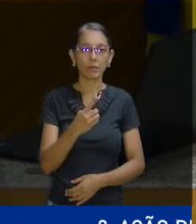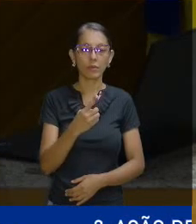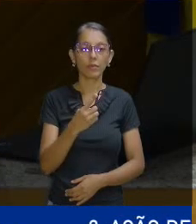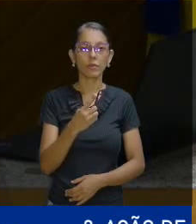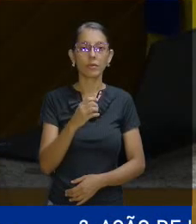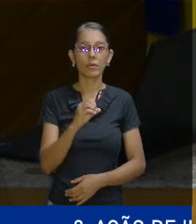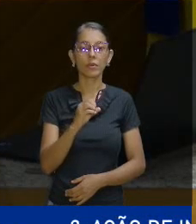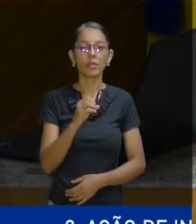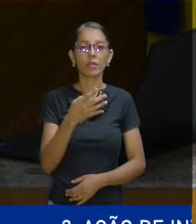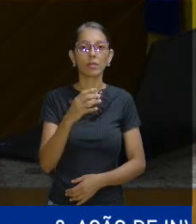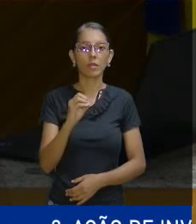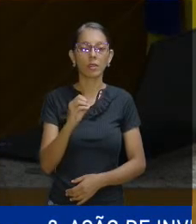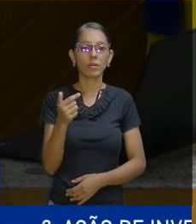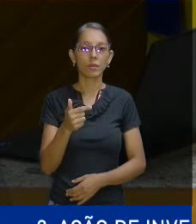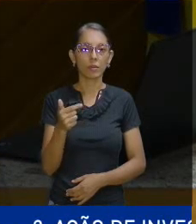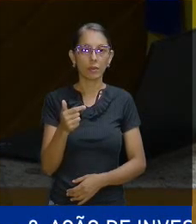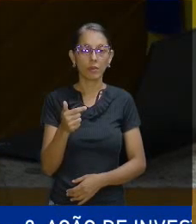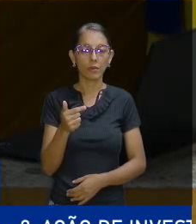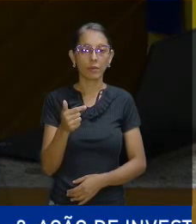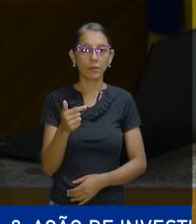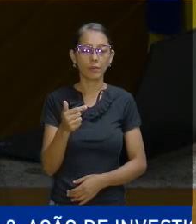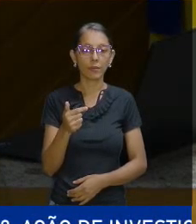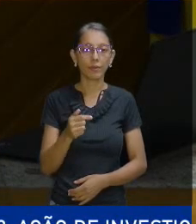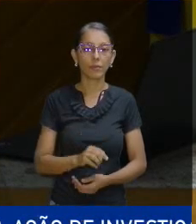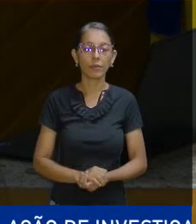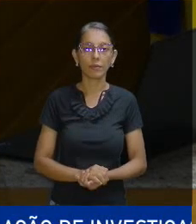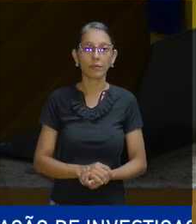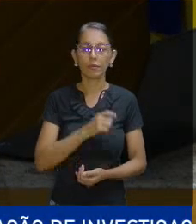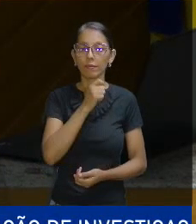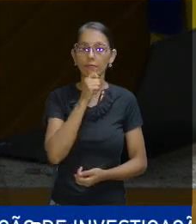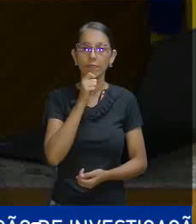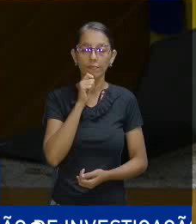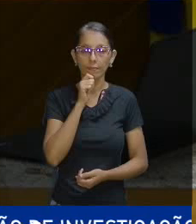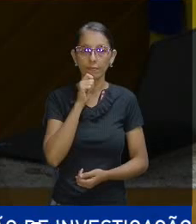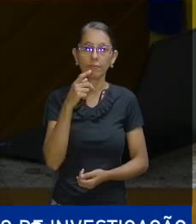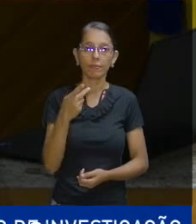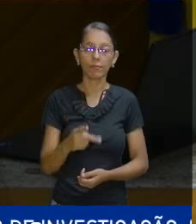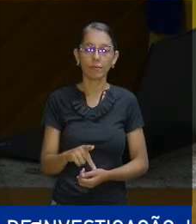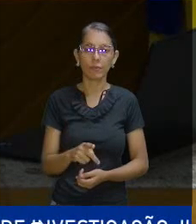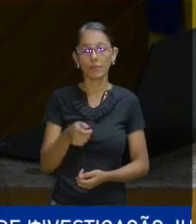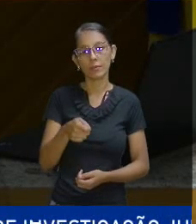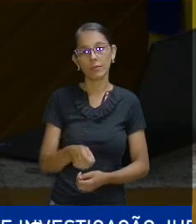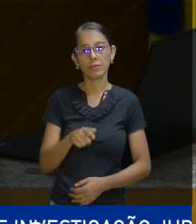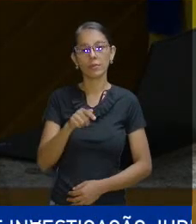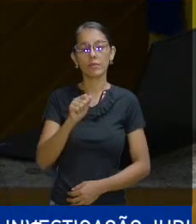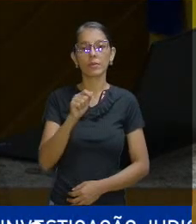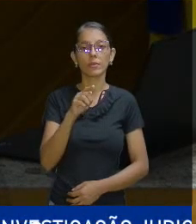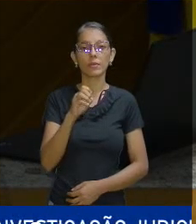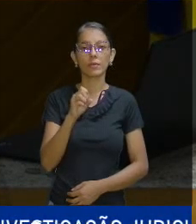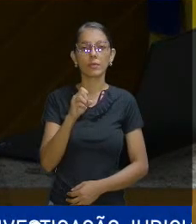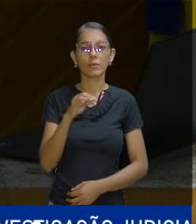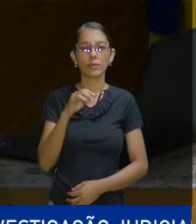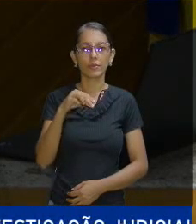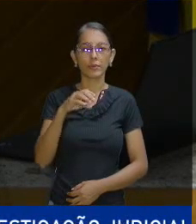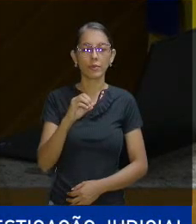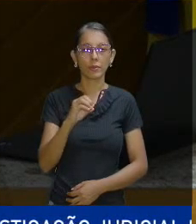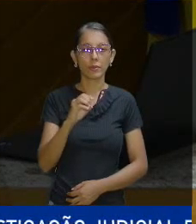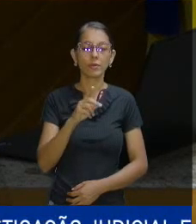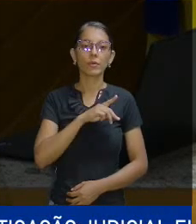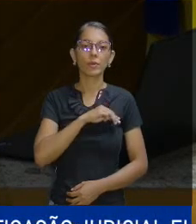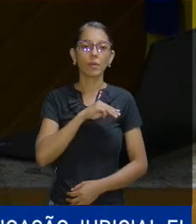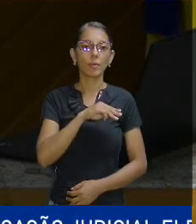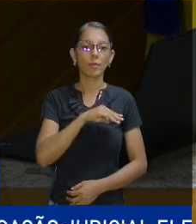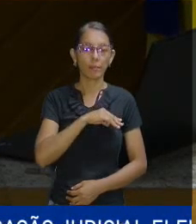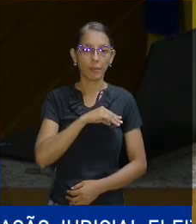0601-640, 2022. Origem Macapá, o relator juiz Agostinho Silvério, investigando a Ministério Público